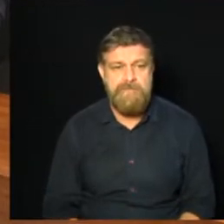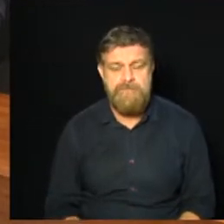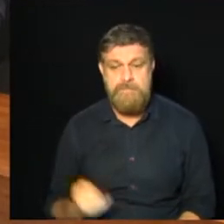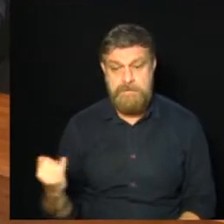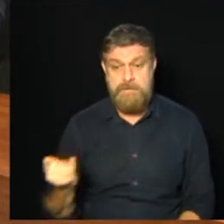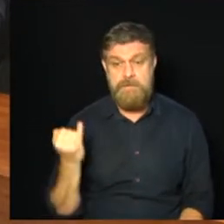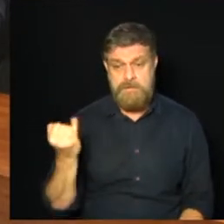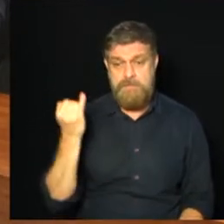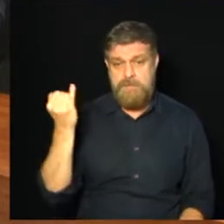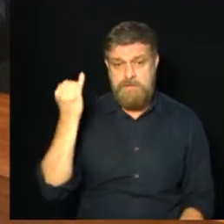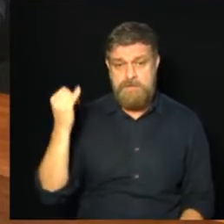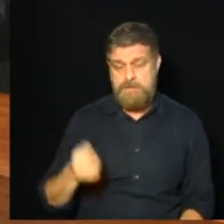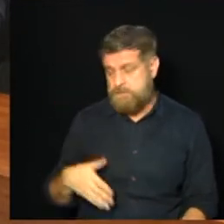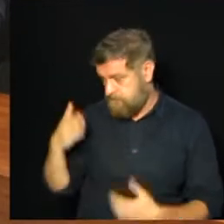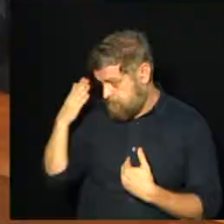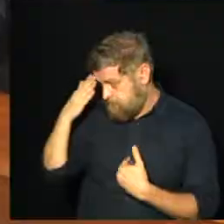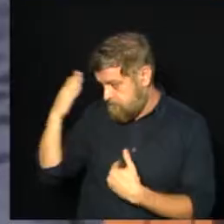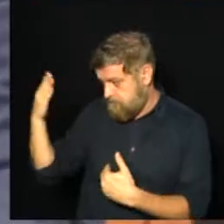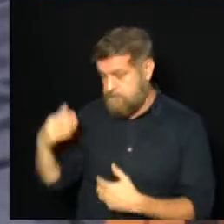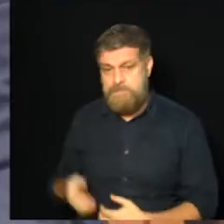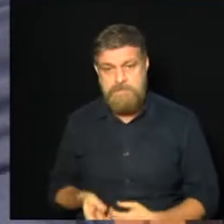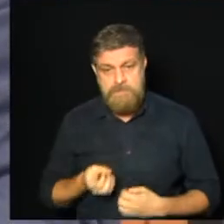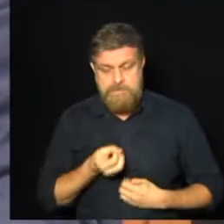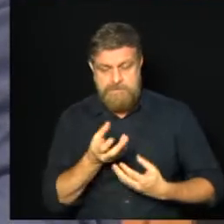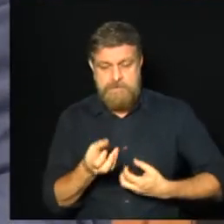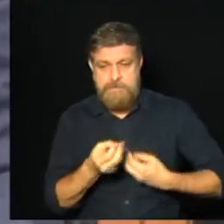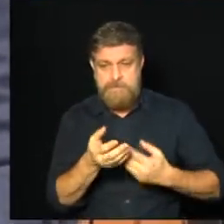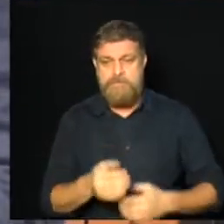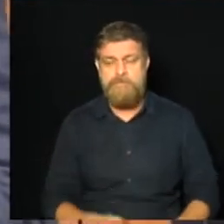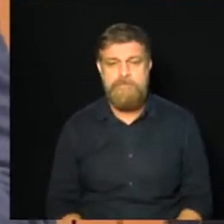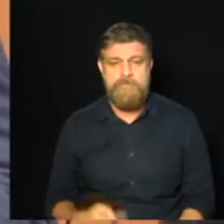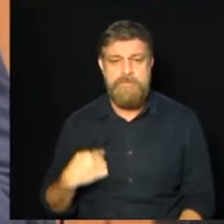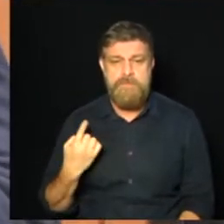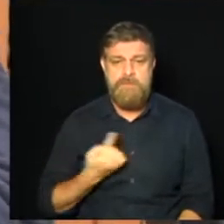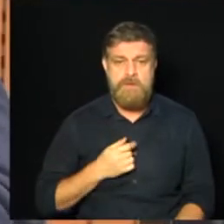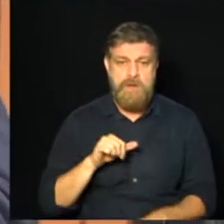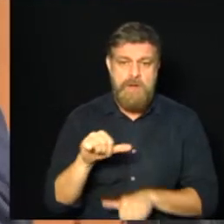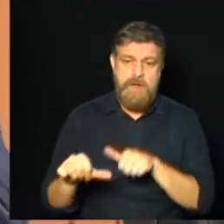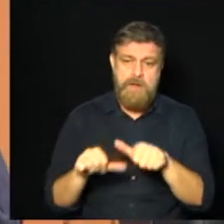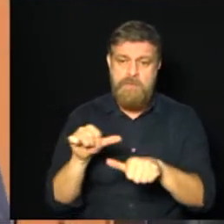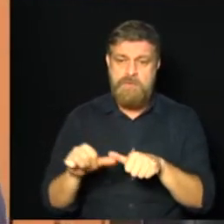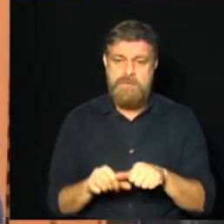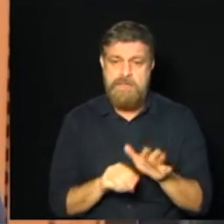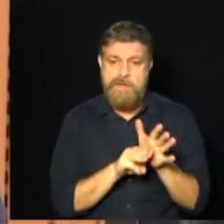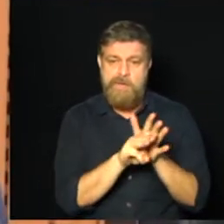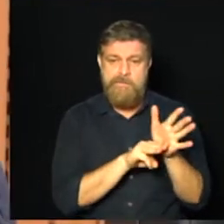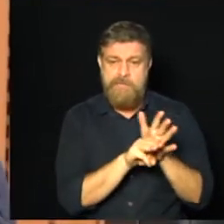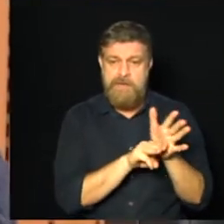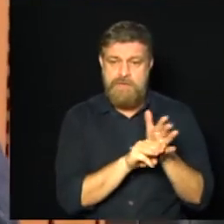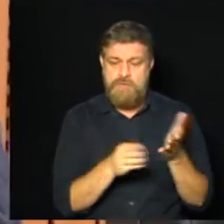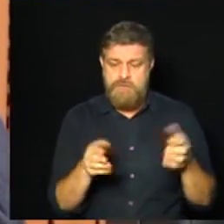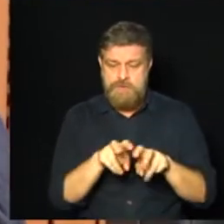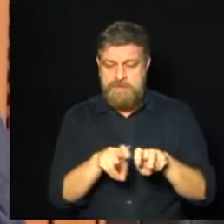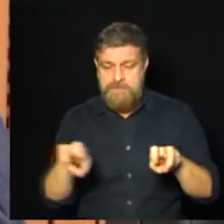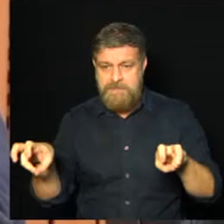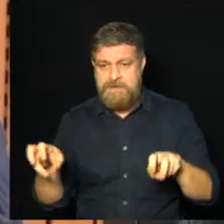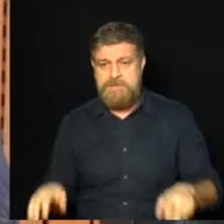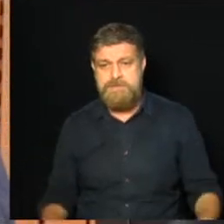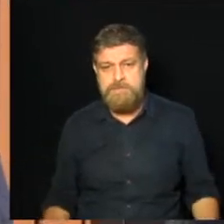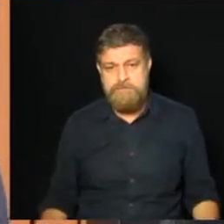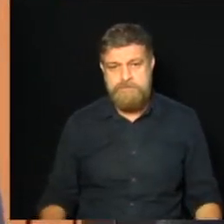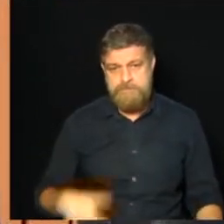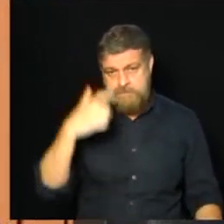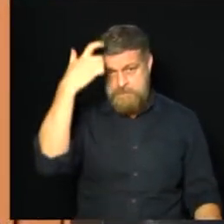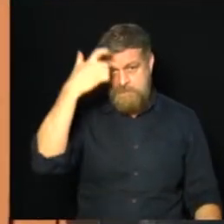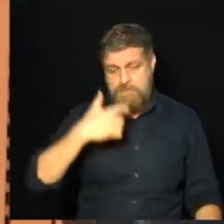importante, as colocações, e nós vamos alterar um pouquinho a nossa metodologia aqui da mesa. Eu vou, até